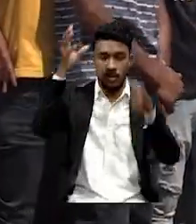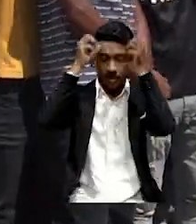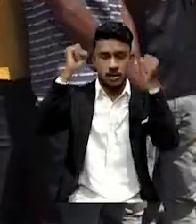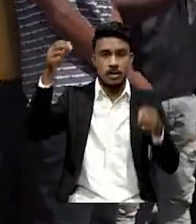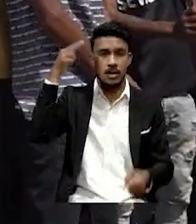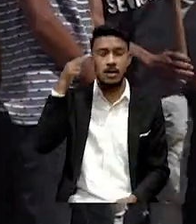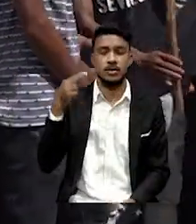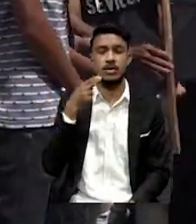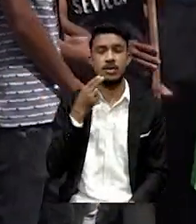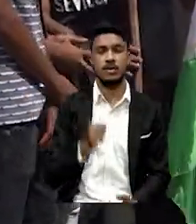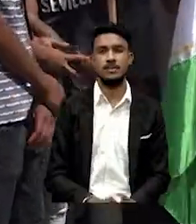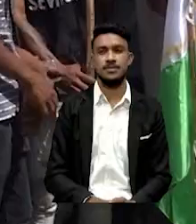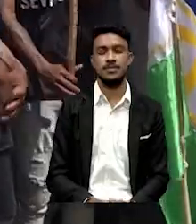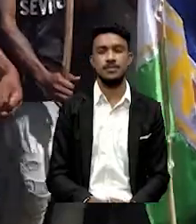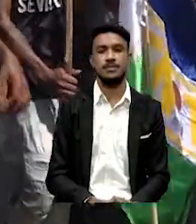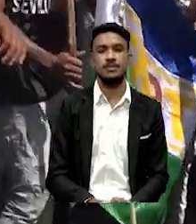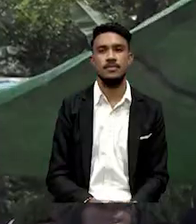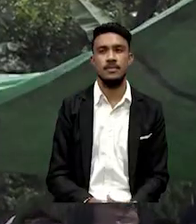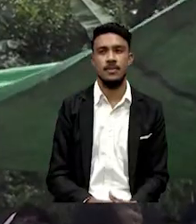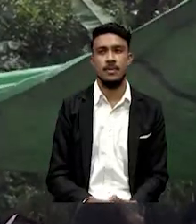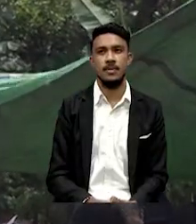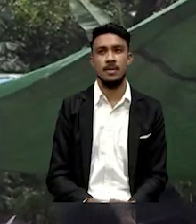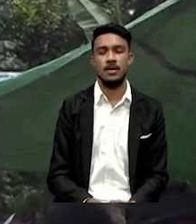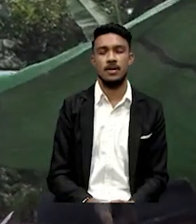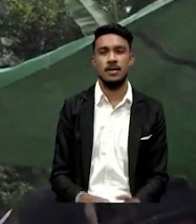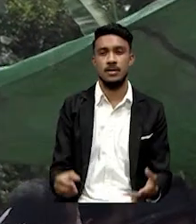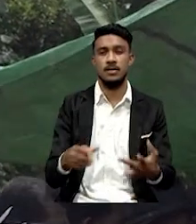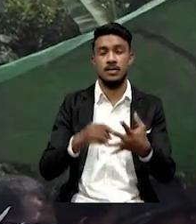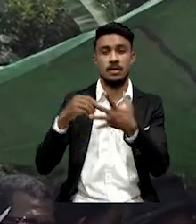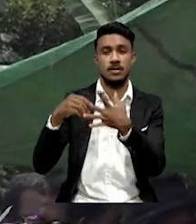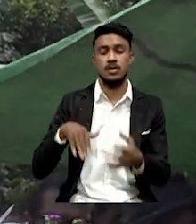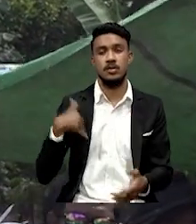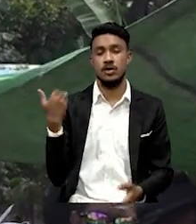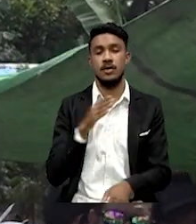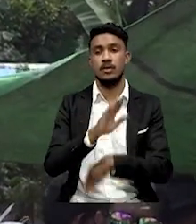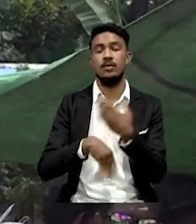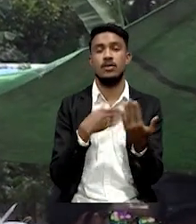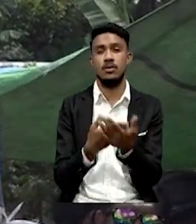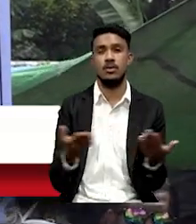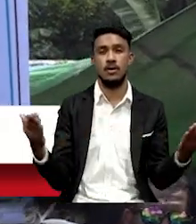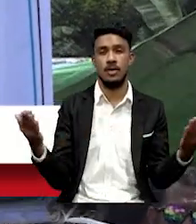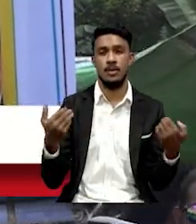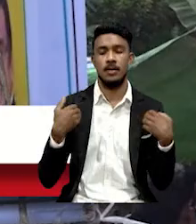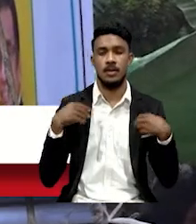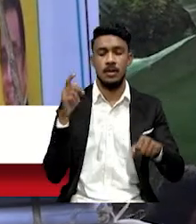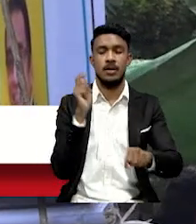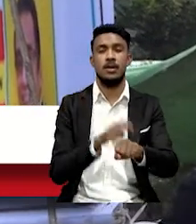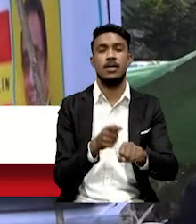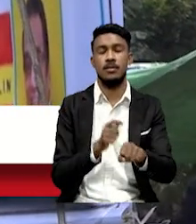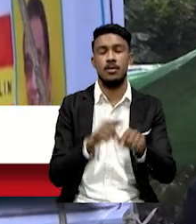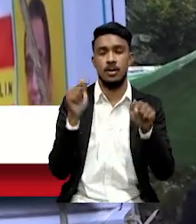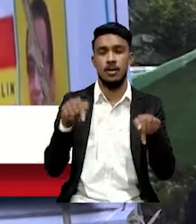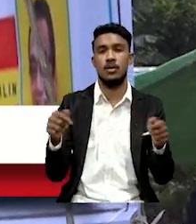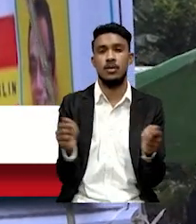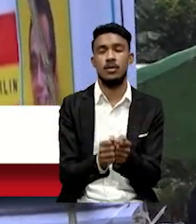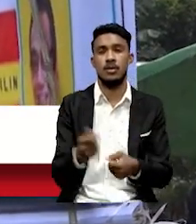Manuel Ramos Horta. Pan, levou ba zoga no teto no Bambaca durante o dané o